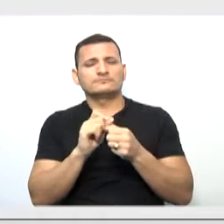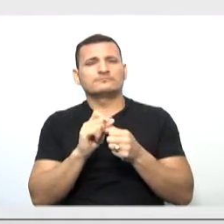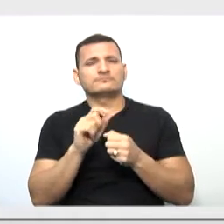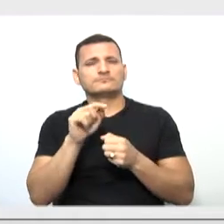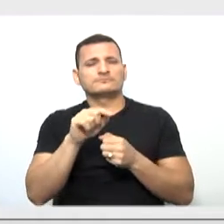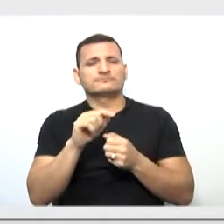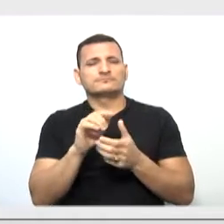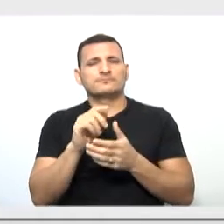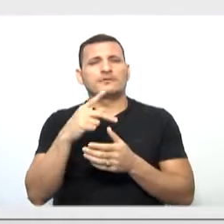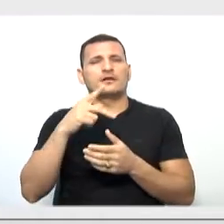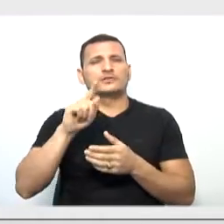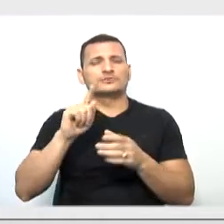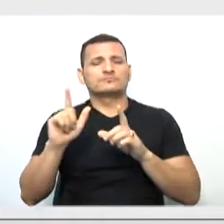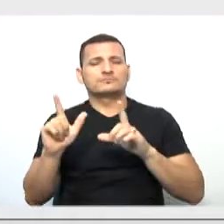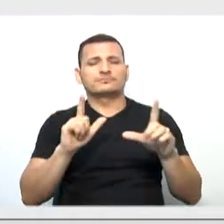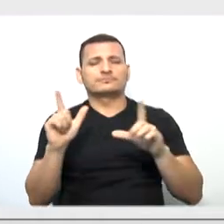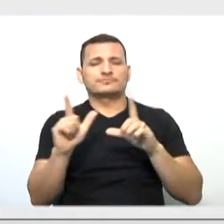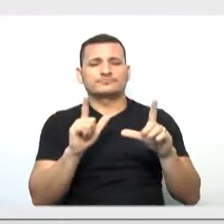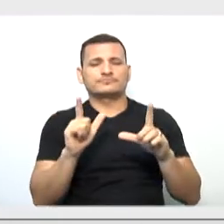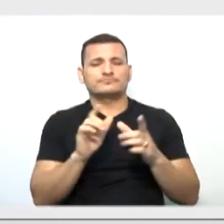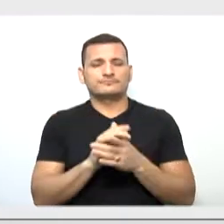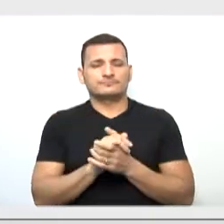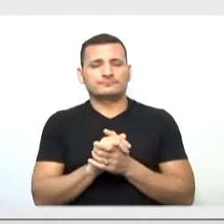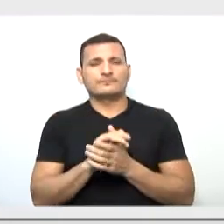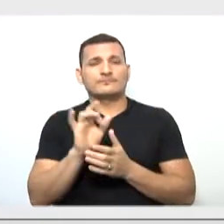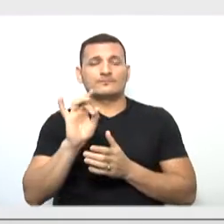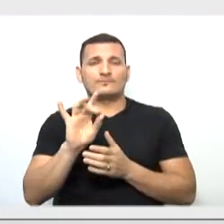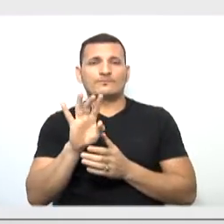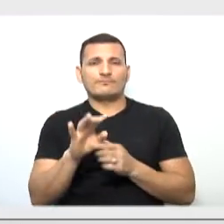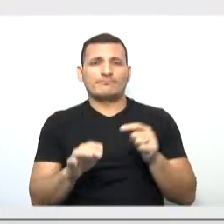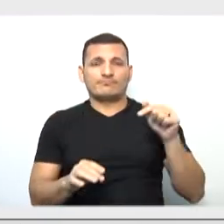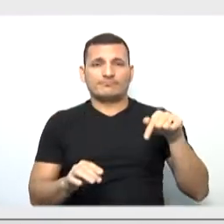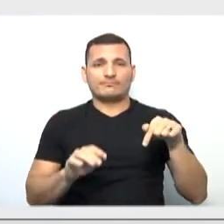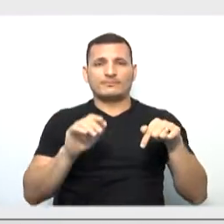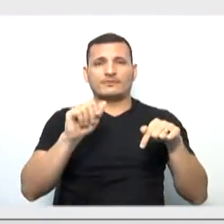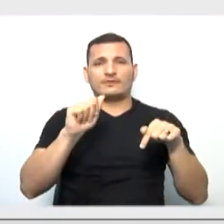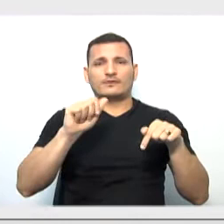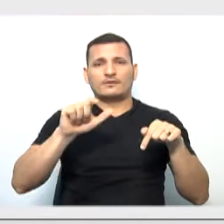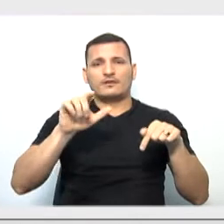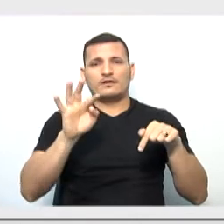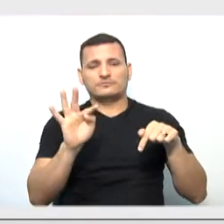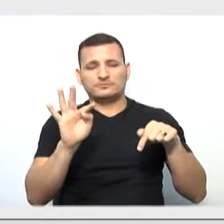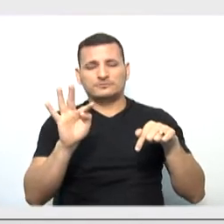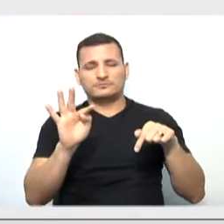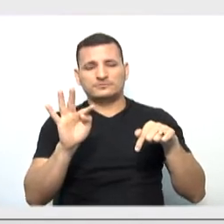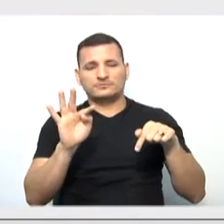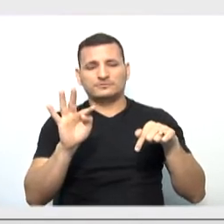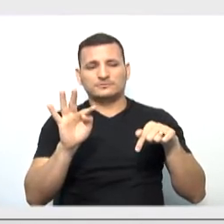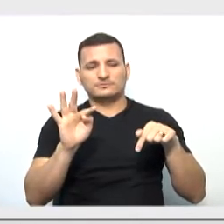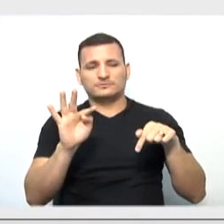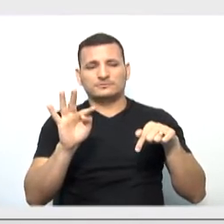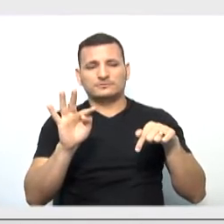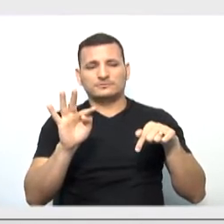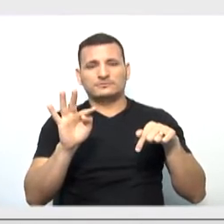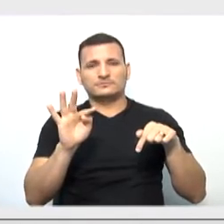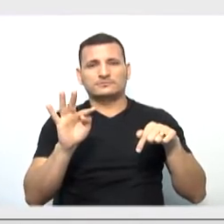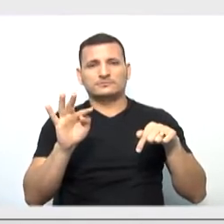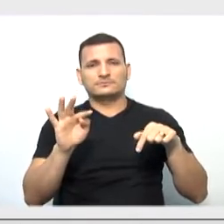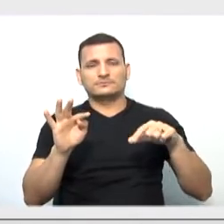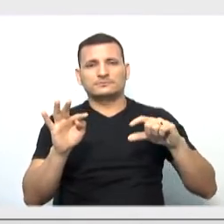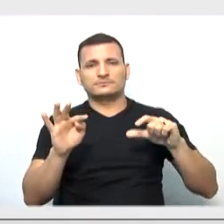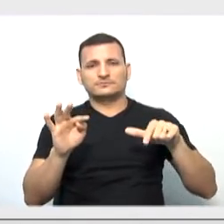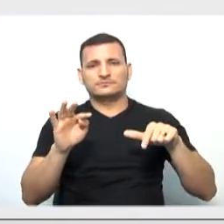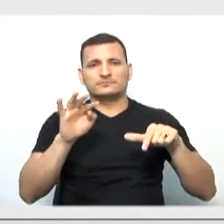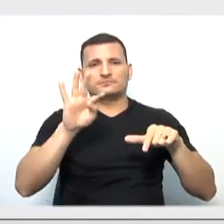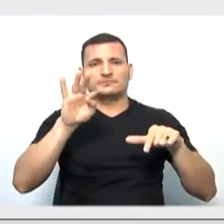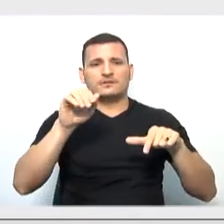passando a página. Isso aqui é só segurar na tecla Alt do teclado e Tab. A